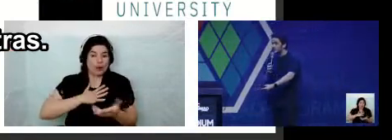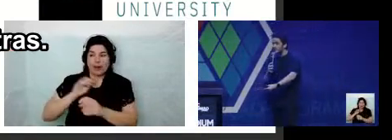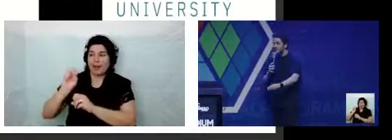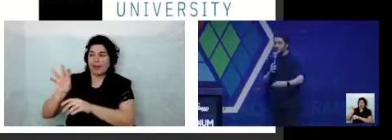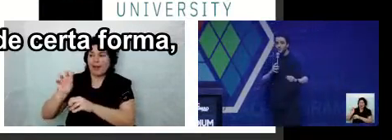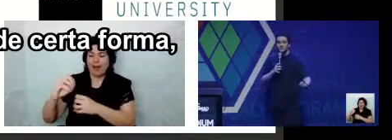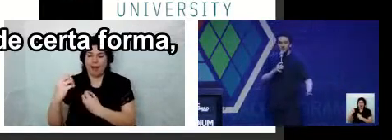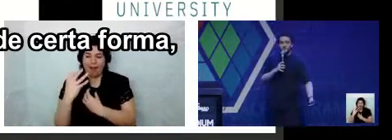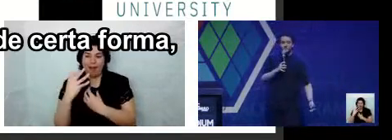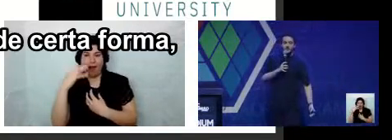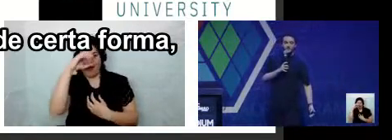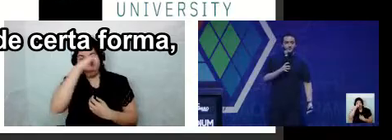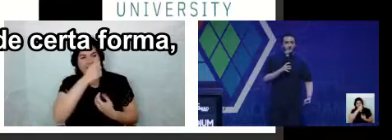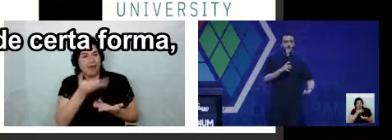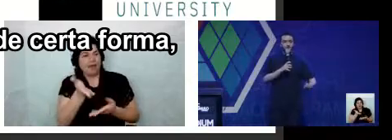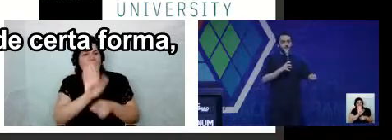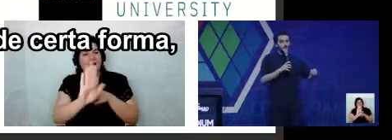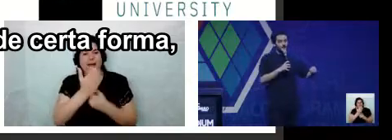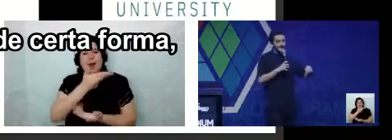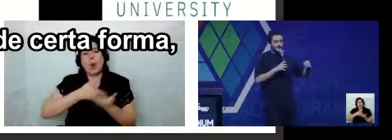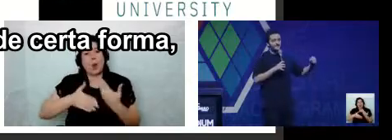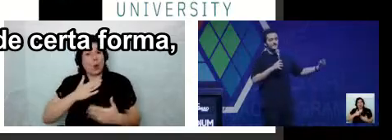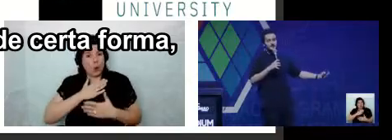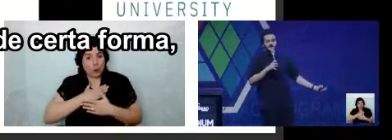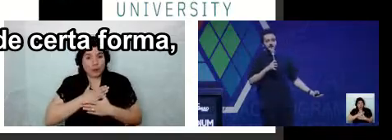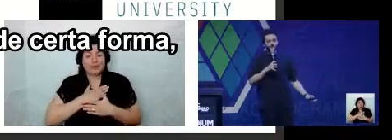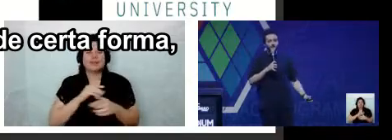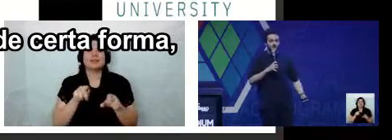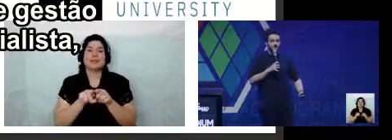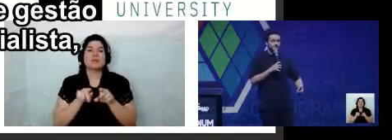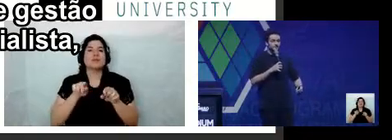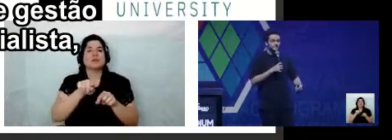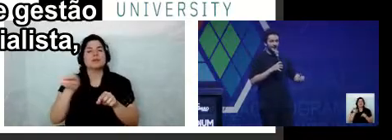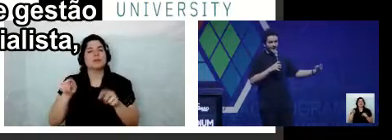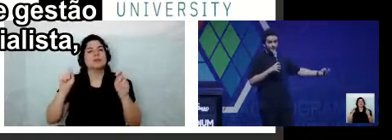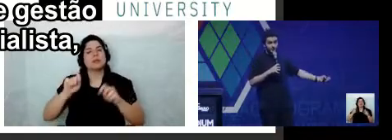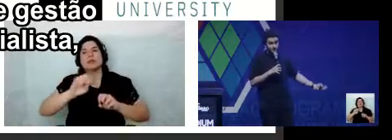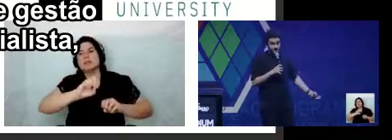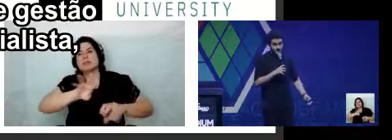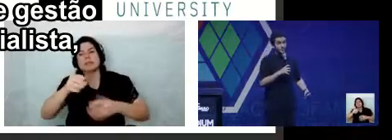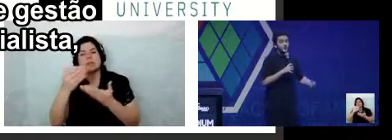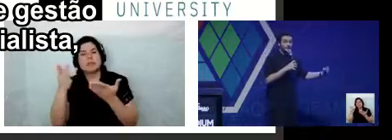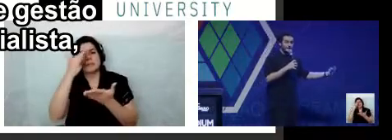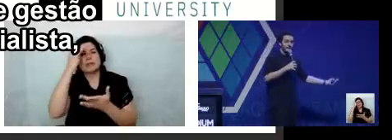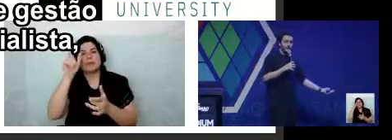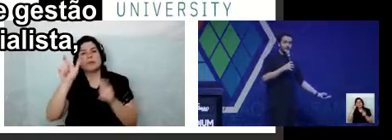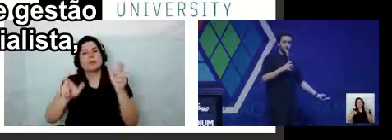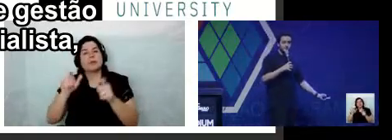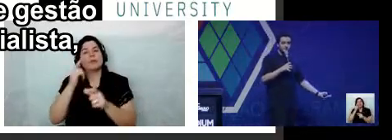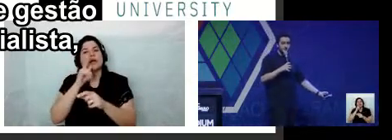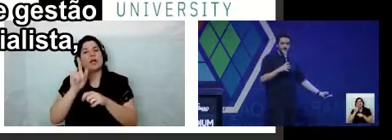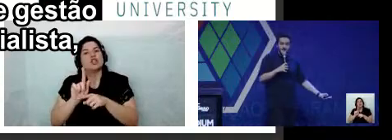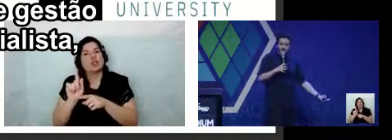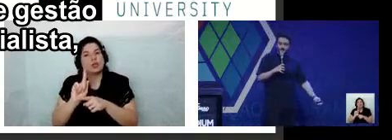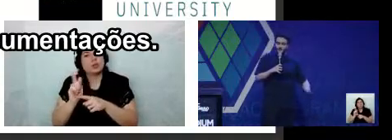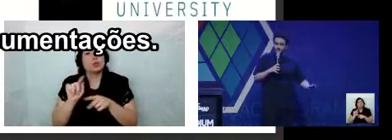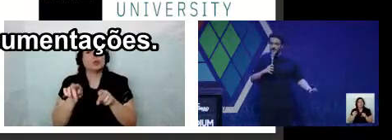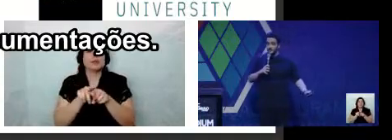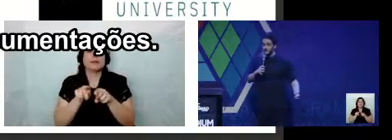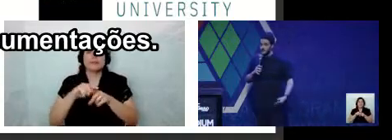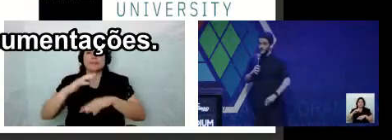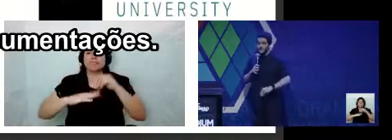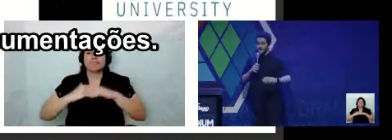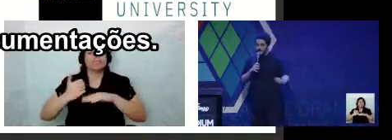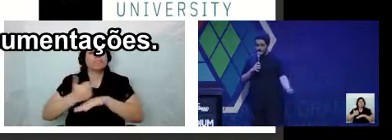ajudar as outras. Consequentemente, você capacita de certa forma essas pessoas para cargos de gestão ou até para cargos de especialista,